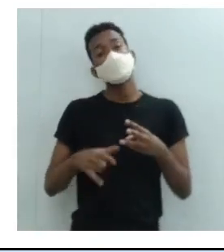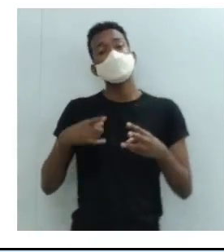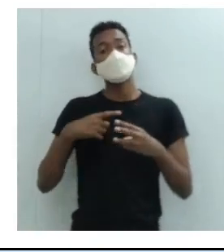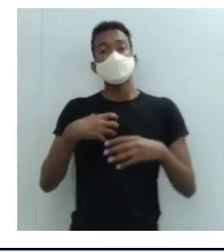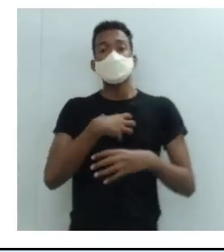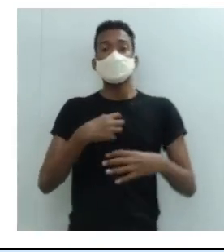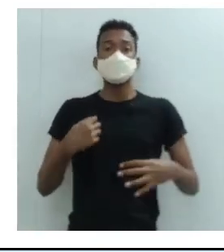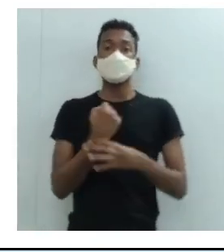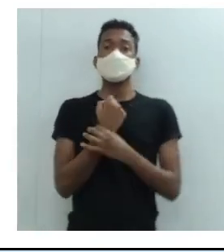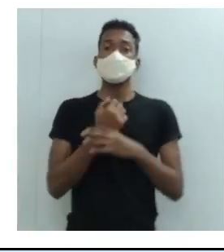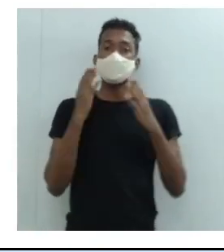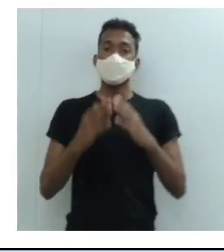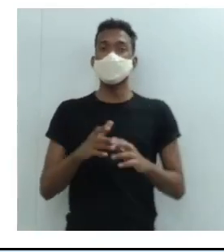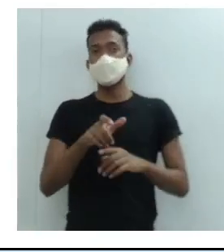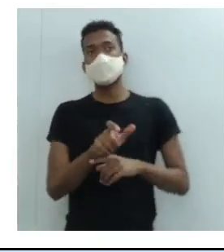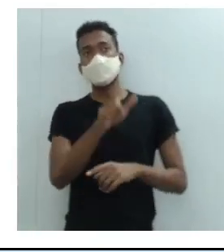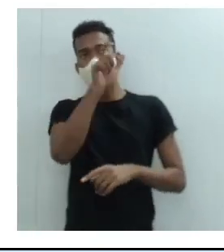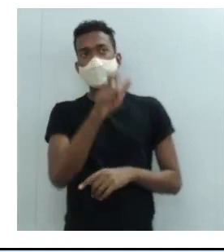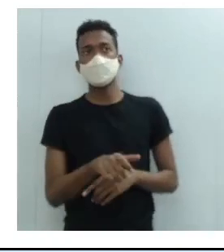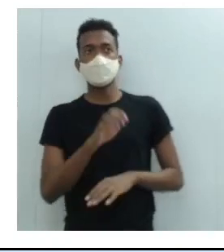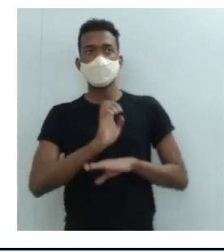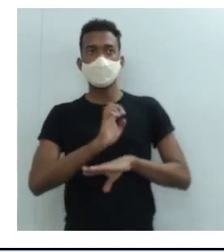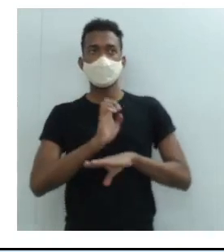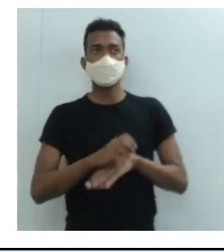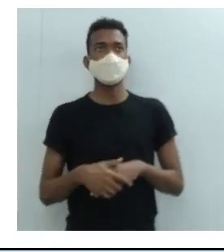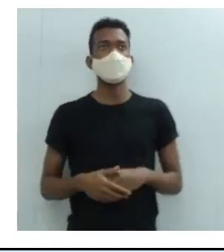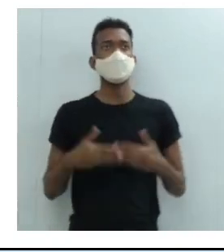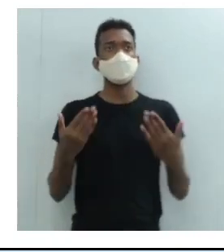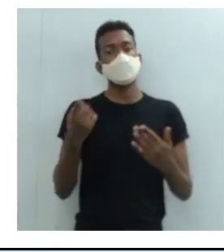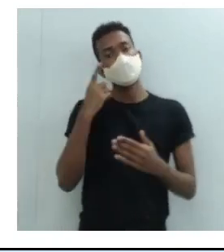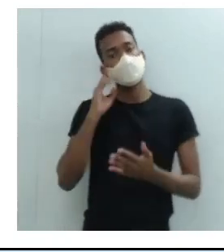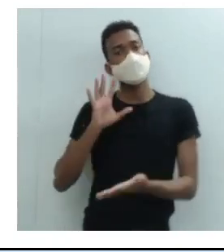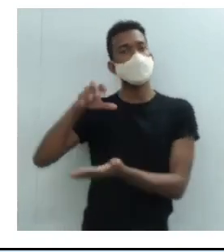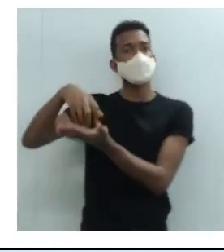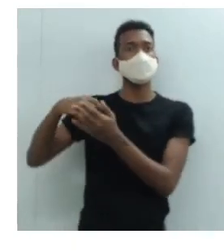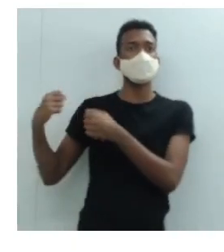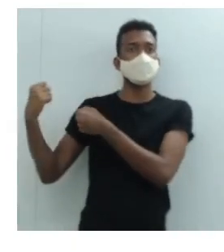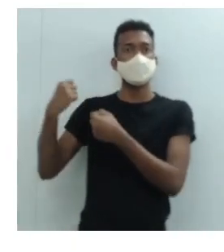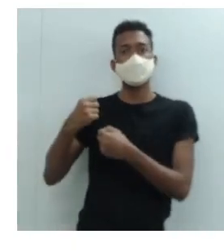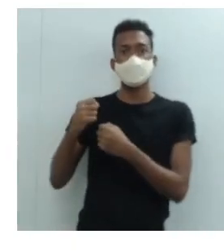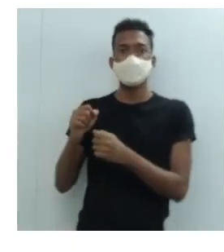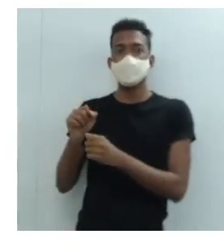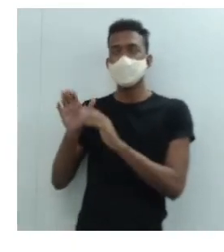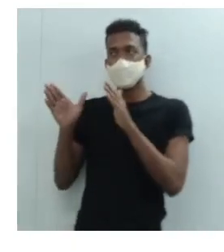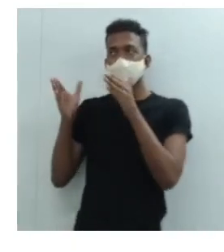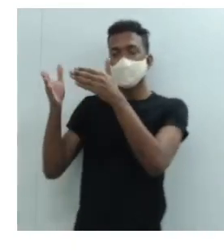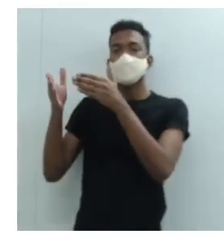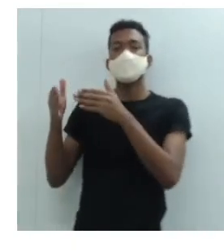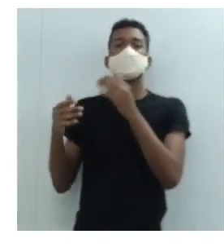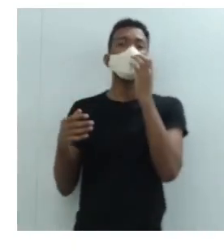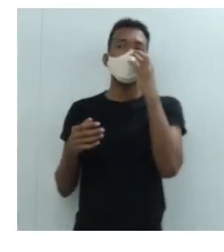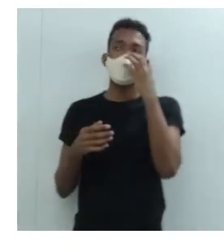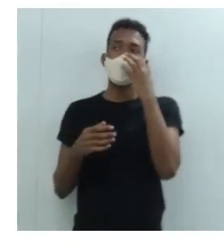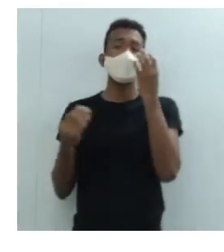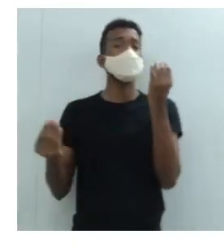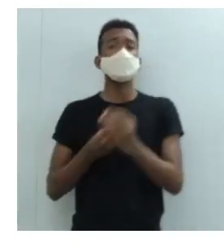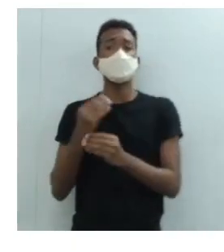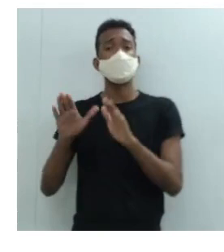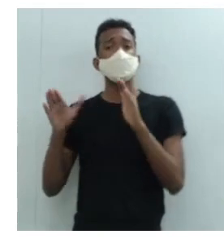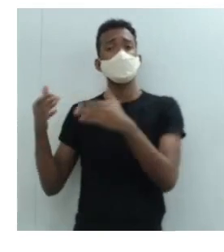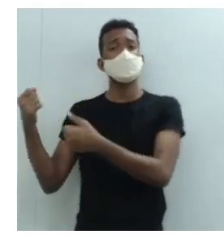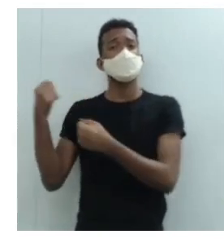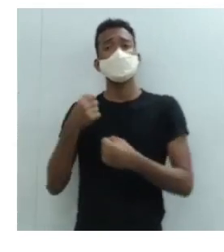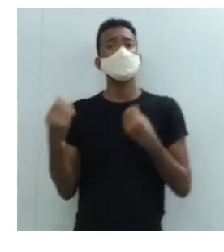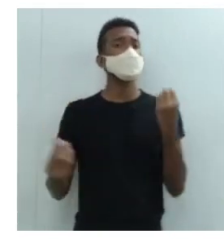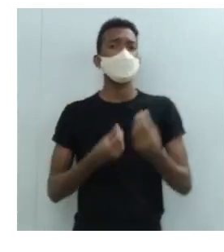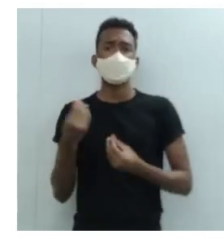o papel do Estado. Então, aí vocês vão ter a centralização do poder. Como é que vai ter essa centralização do poder?